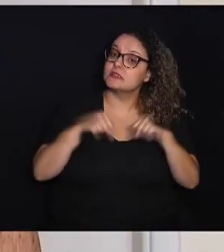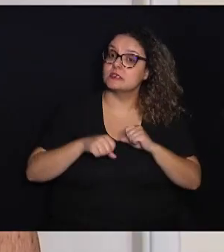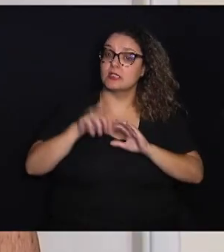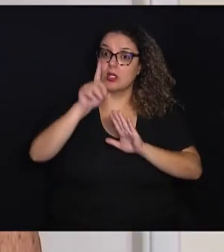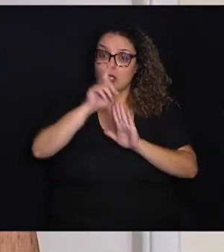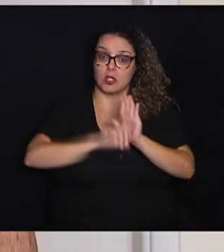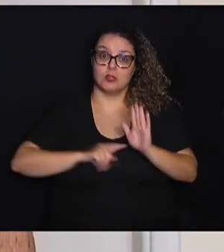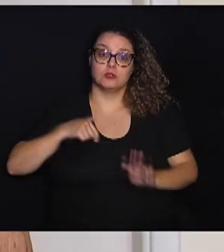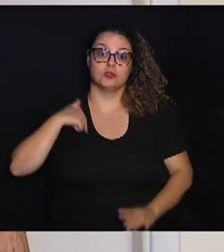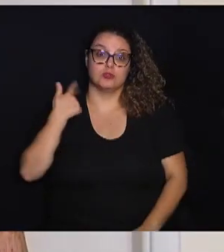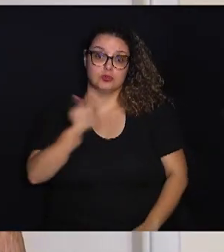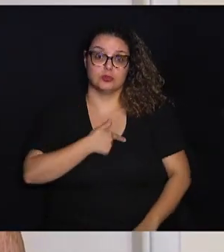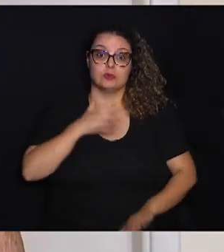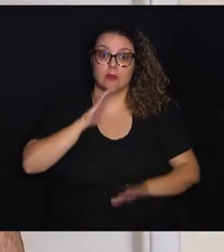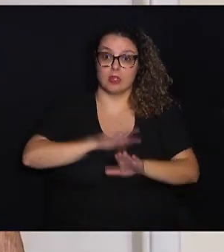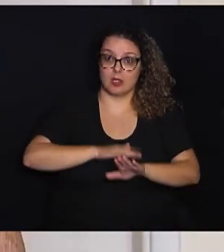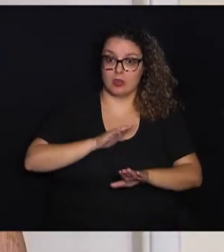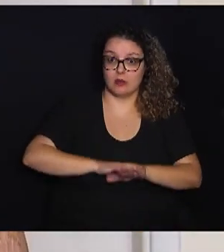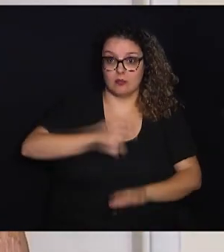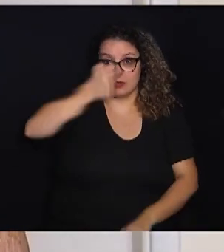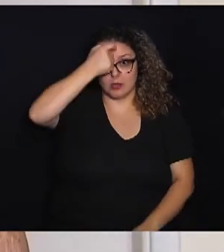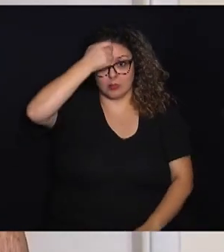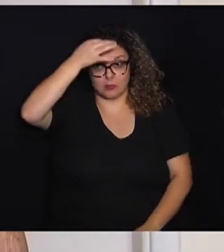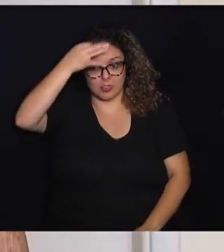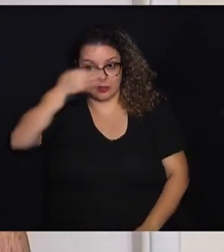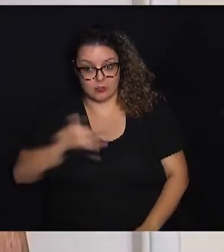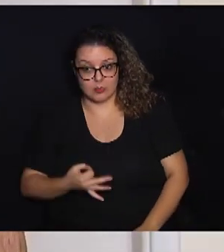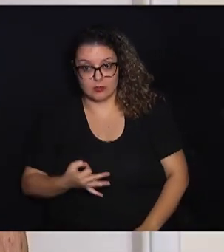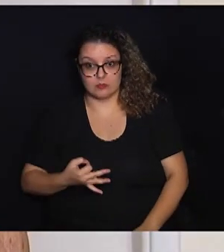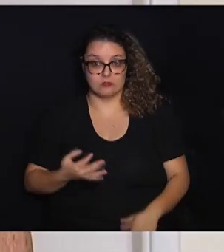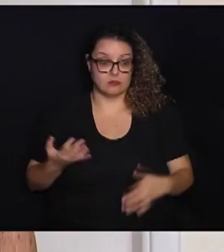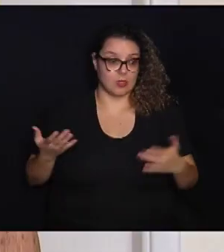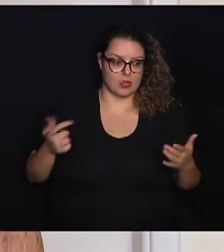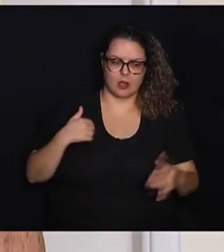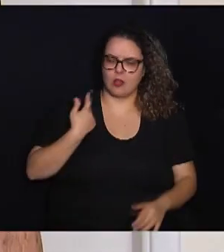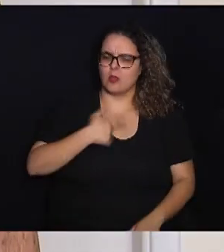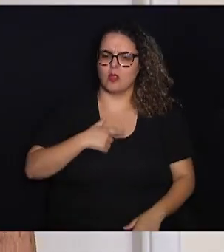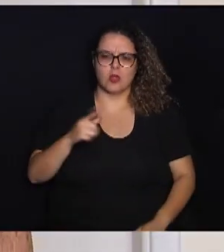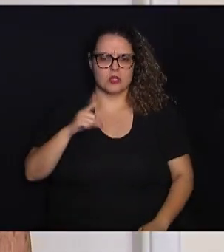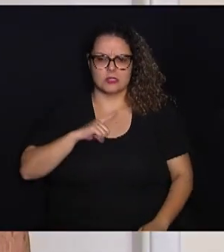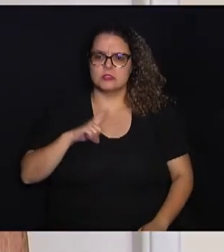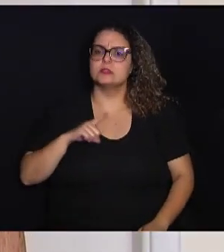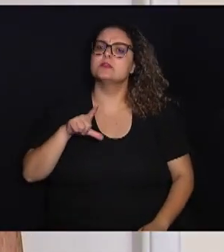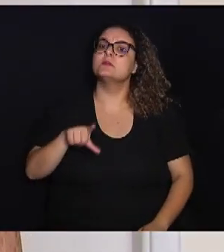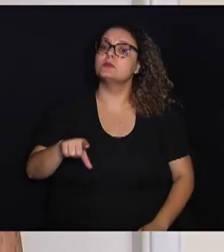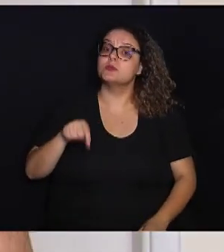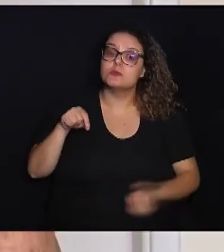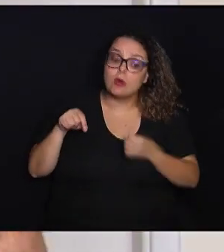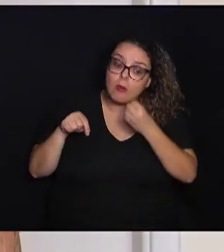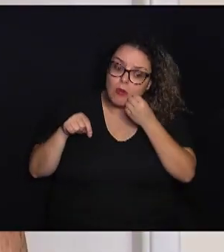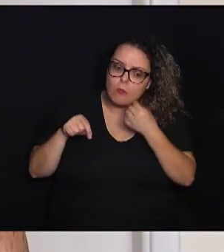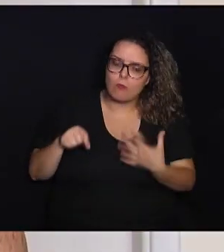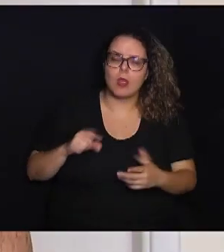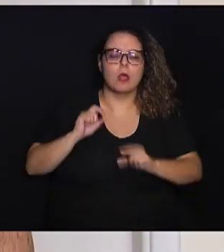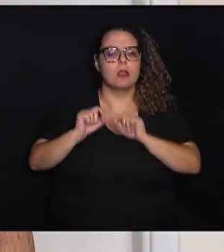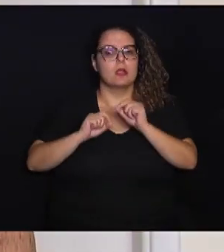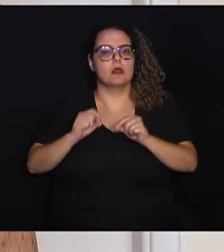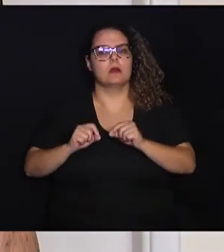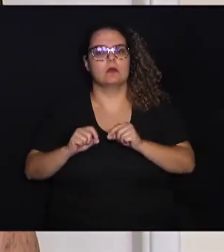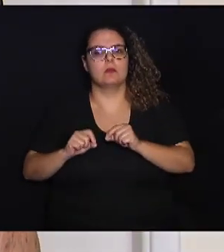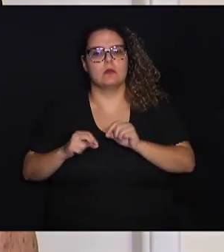direito nosso de exercer a cidadania. Então, nós temos que escolher quem nós queremos para